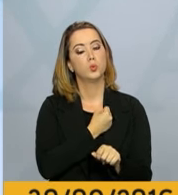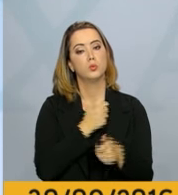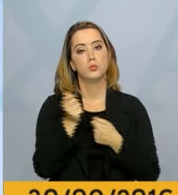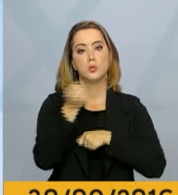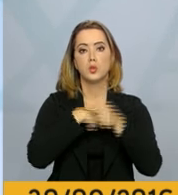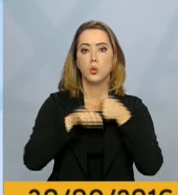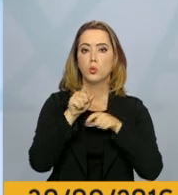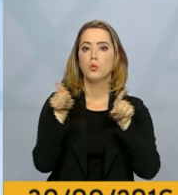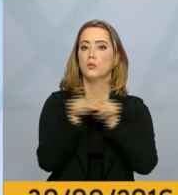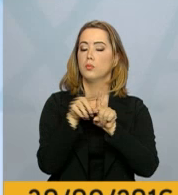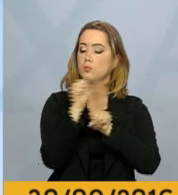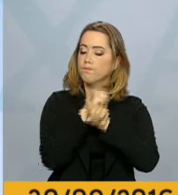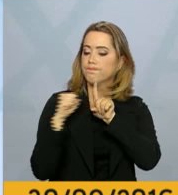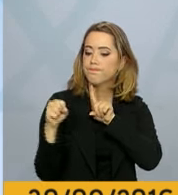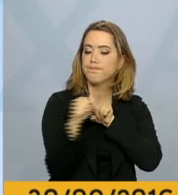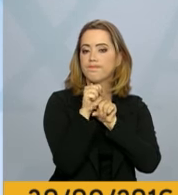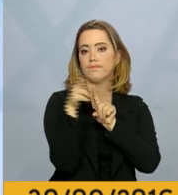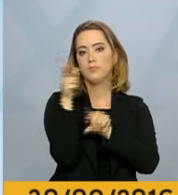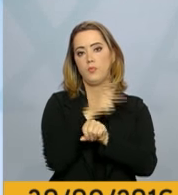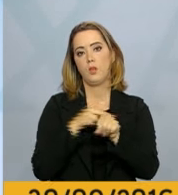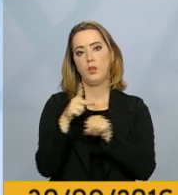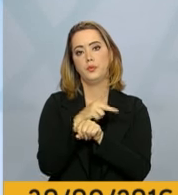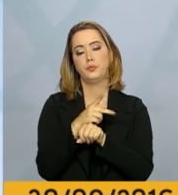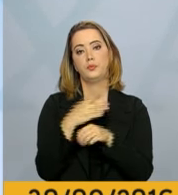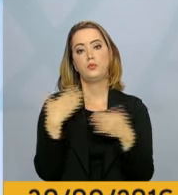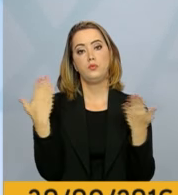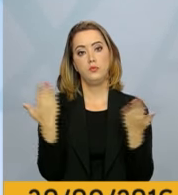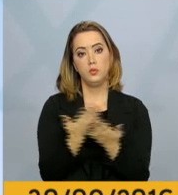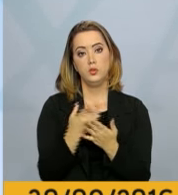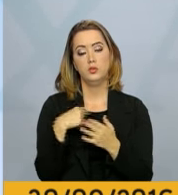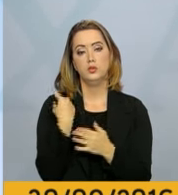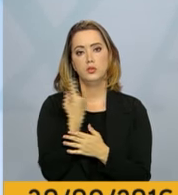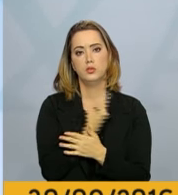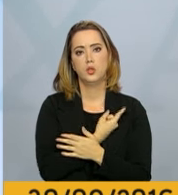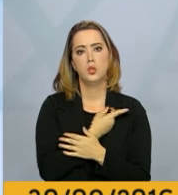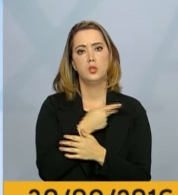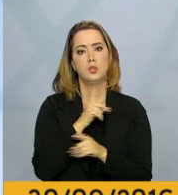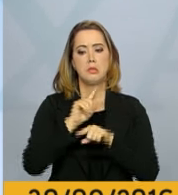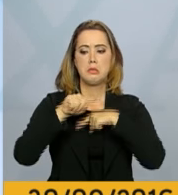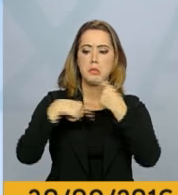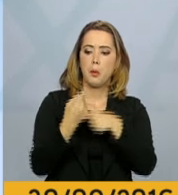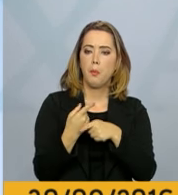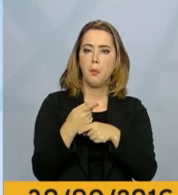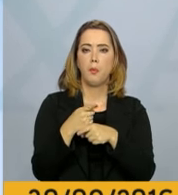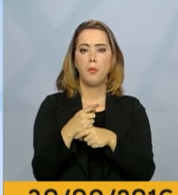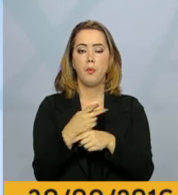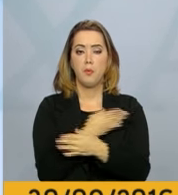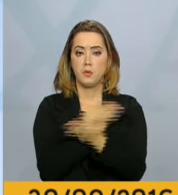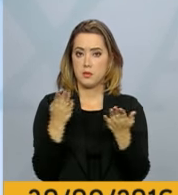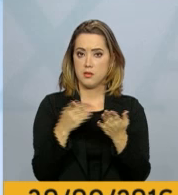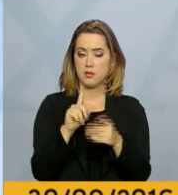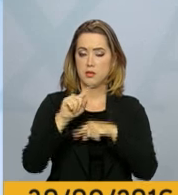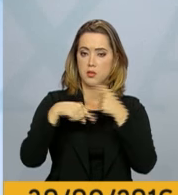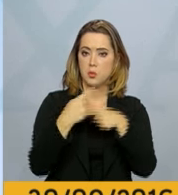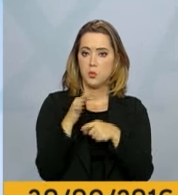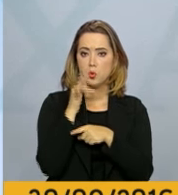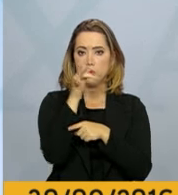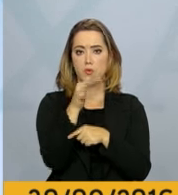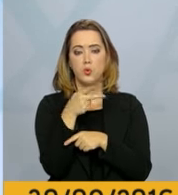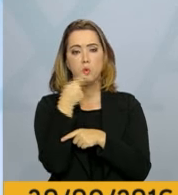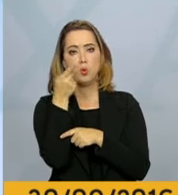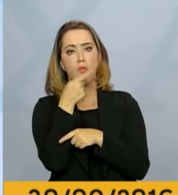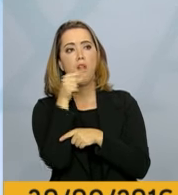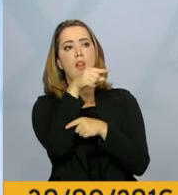país, quando assumimos o governo, para, reitero, não venho dizer logo adiante que este passivo é nosso e